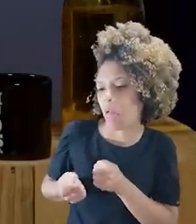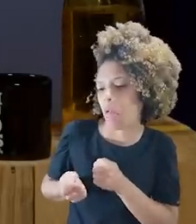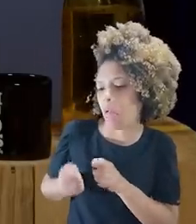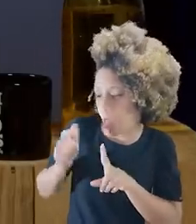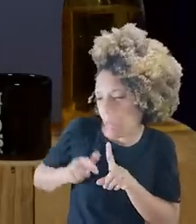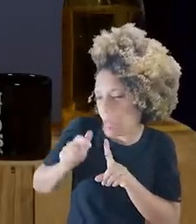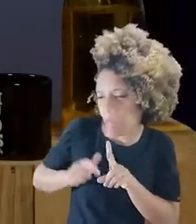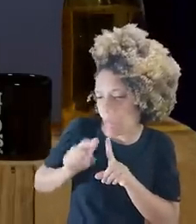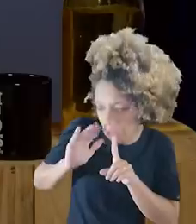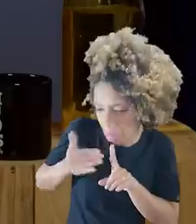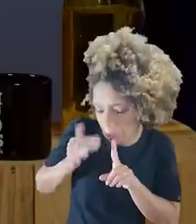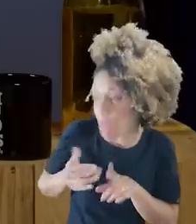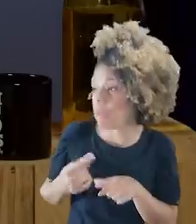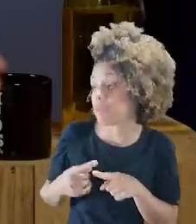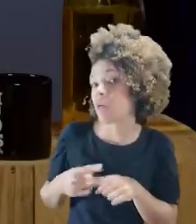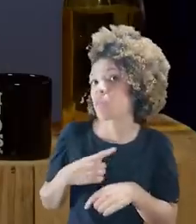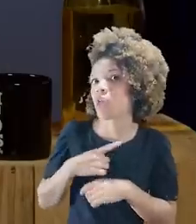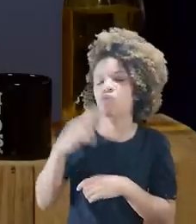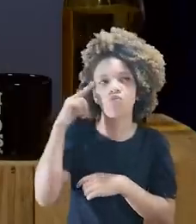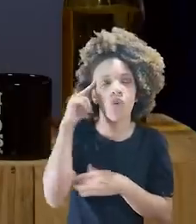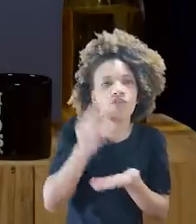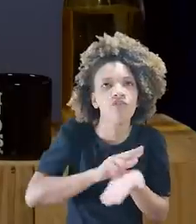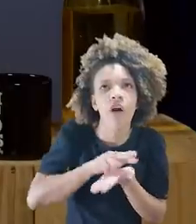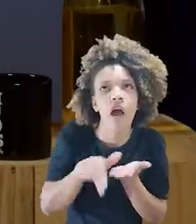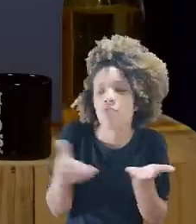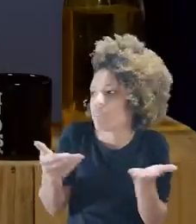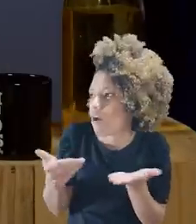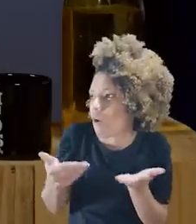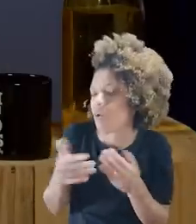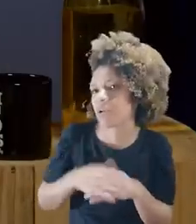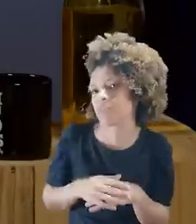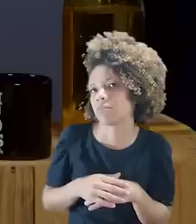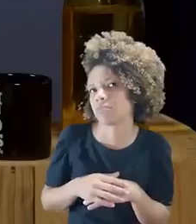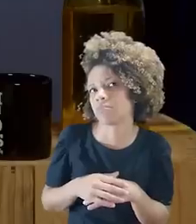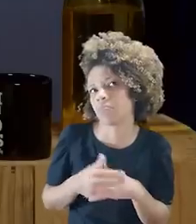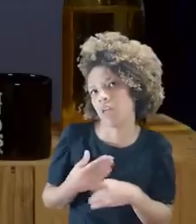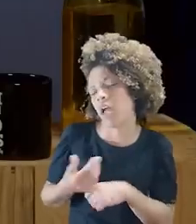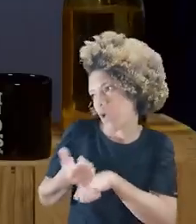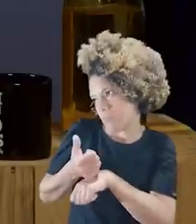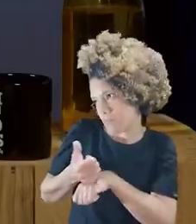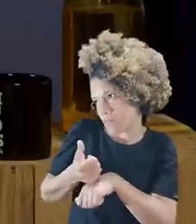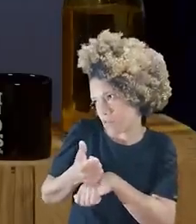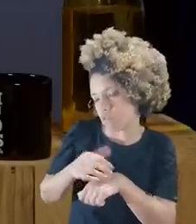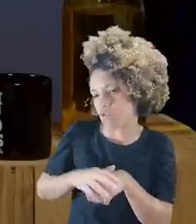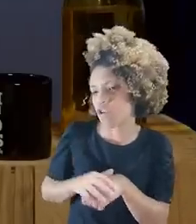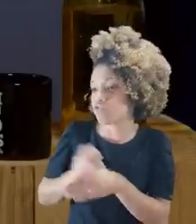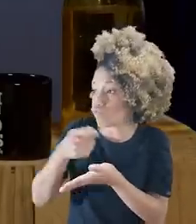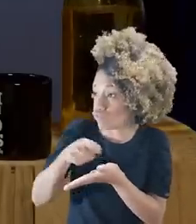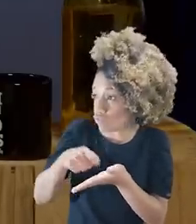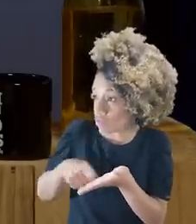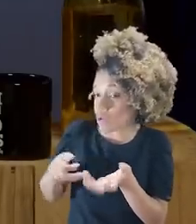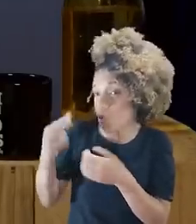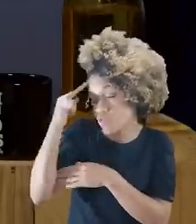eh eu tinha T tenho tantos sonhos agora entrando na carreira de de escritora por exemplo que